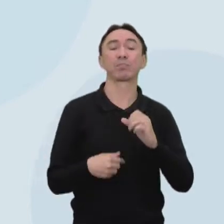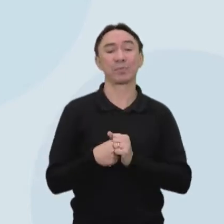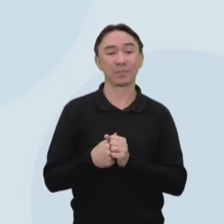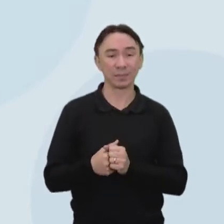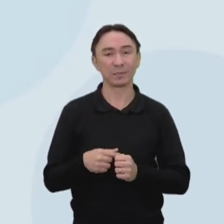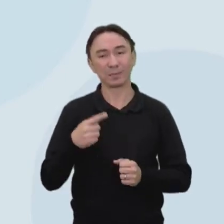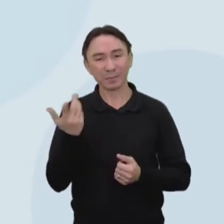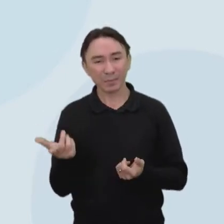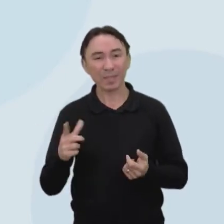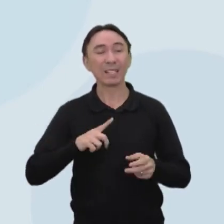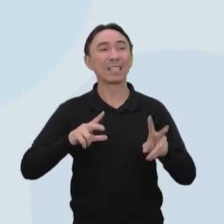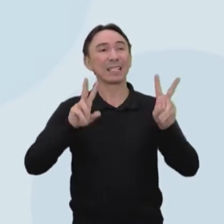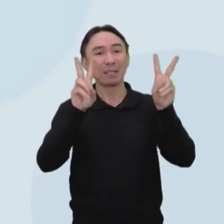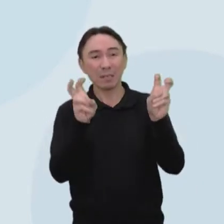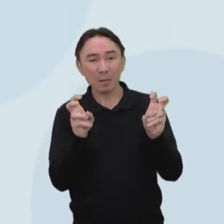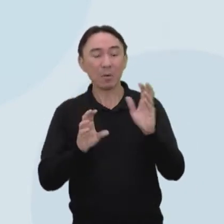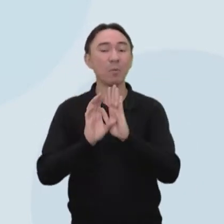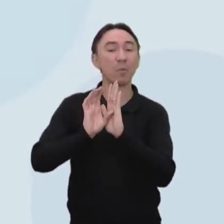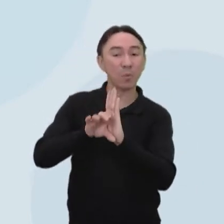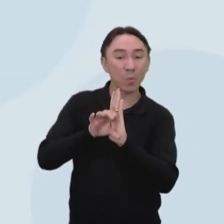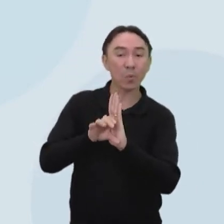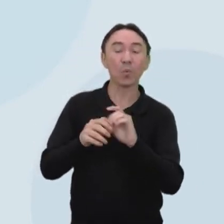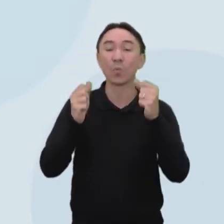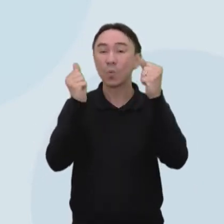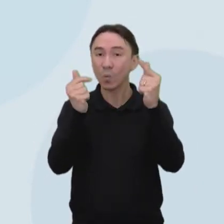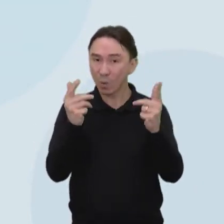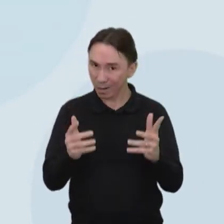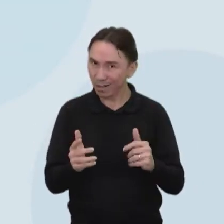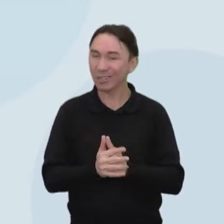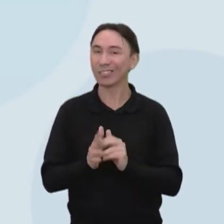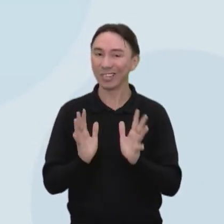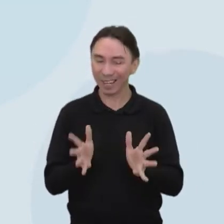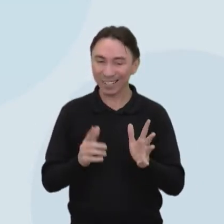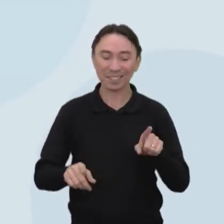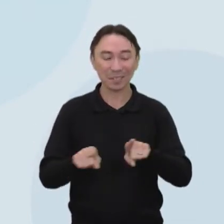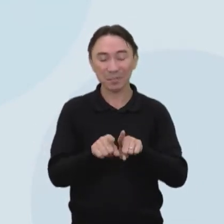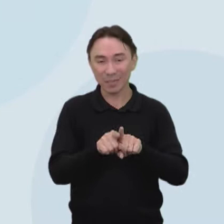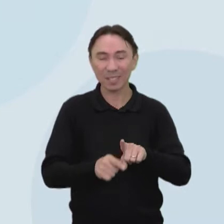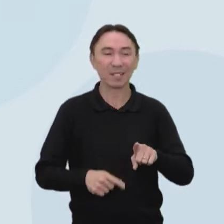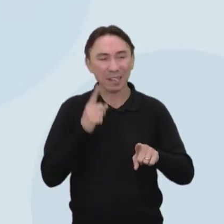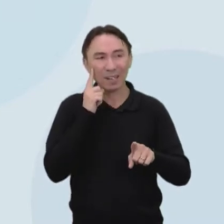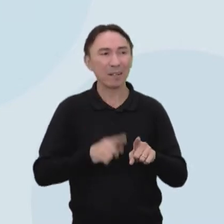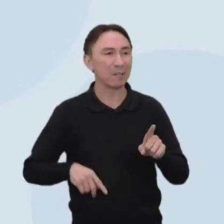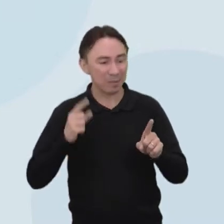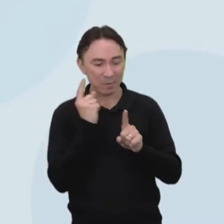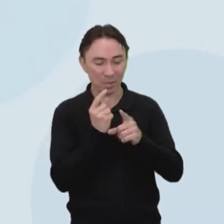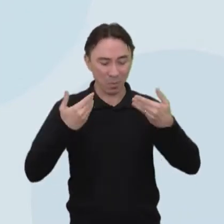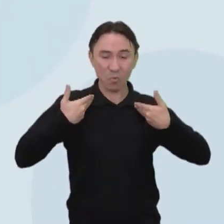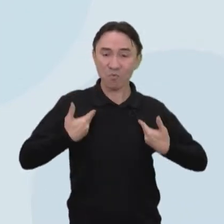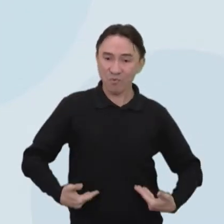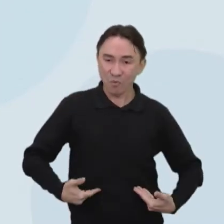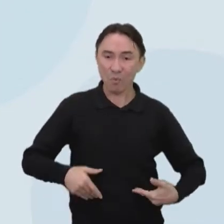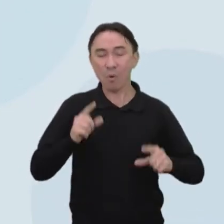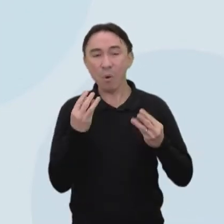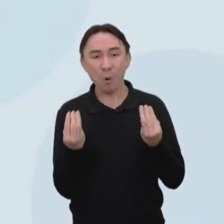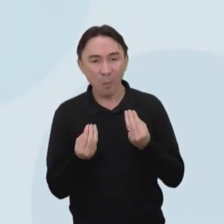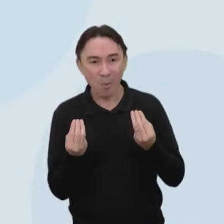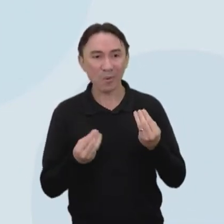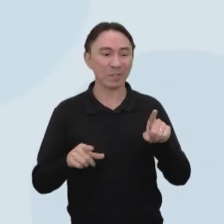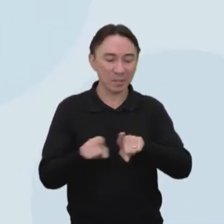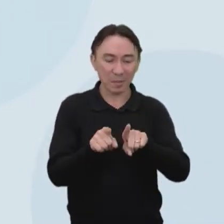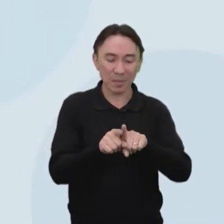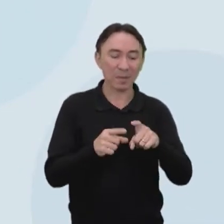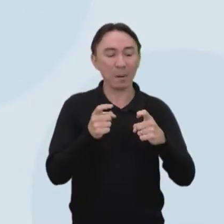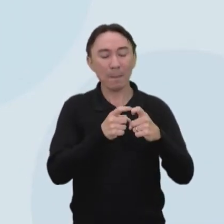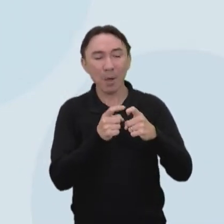nós vimos a respeito do quadro clínico e fisiológico e hoje nós vamos definir aí alguns termos e aí junto